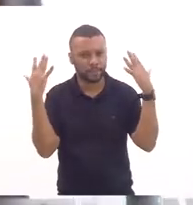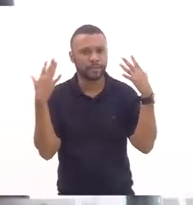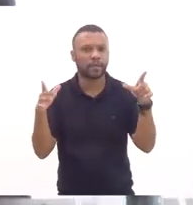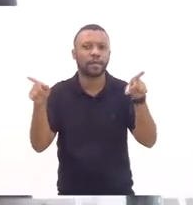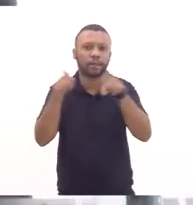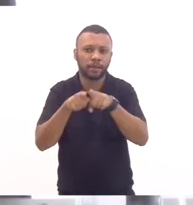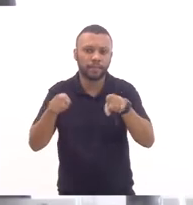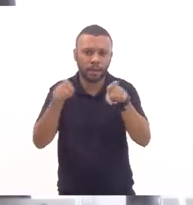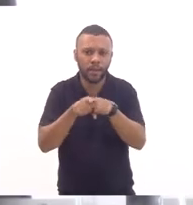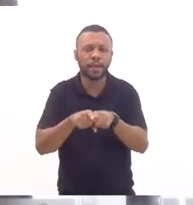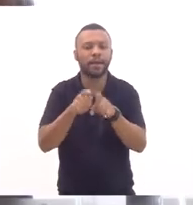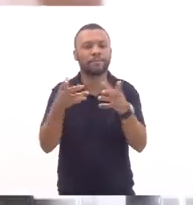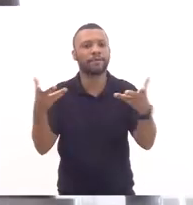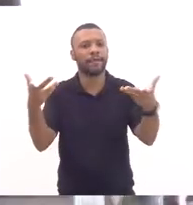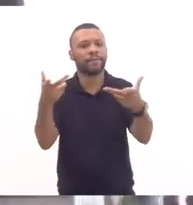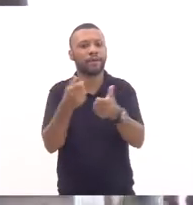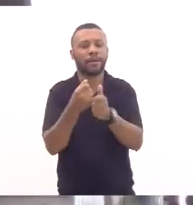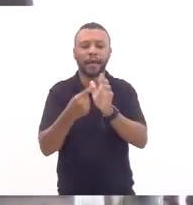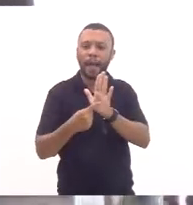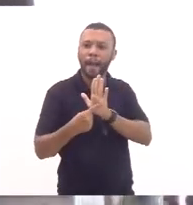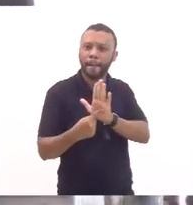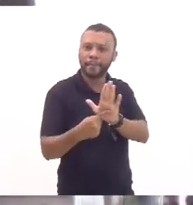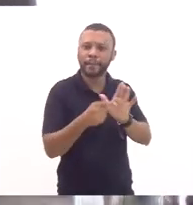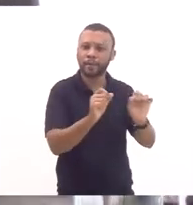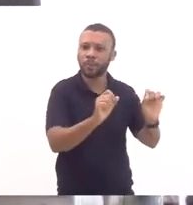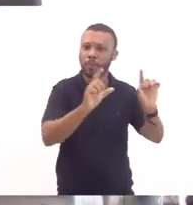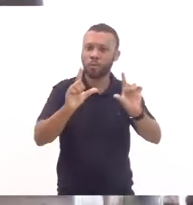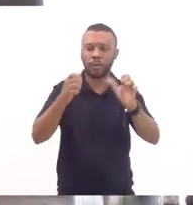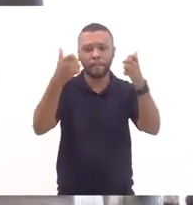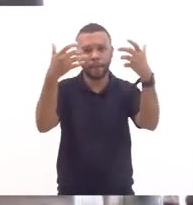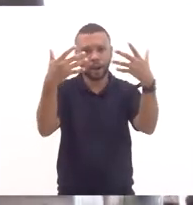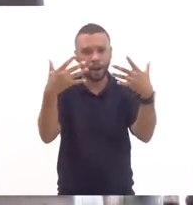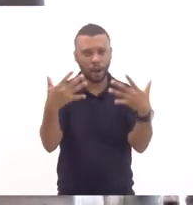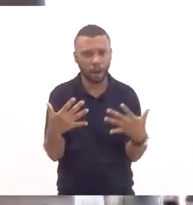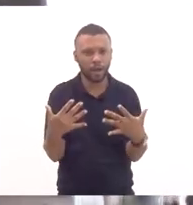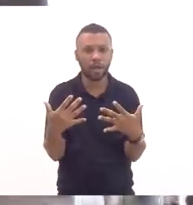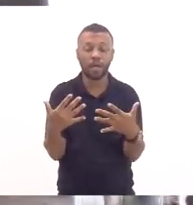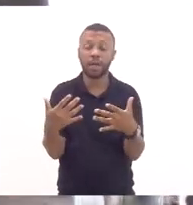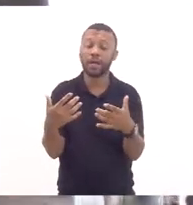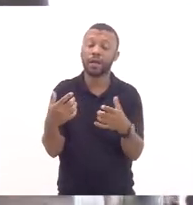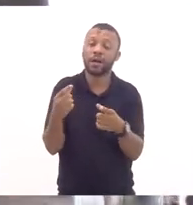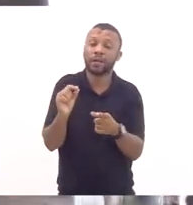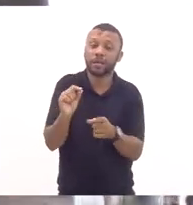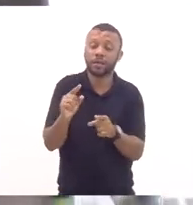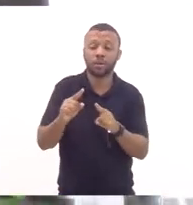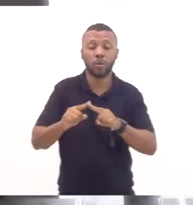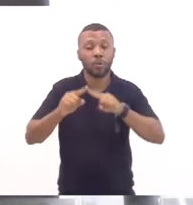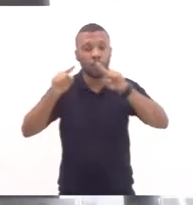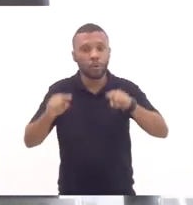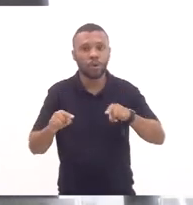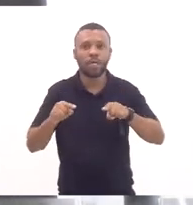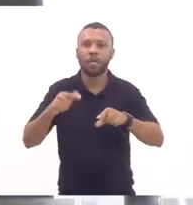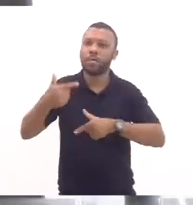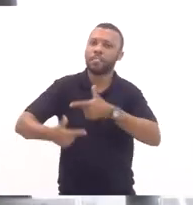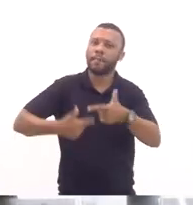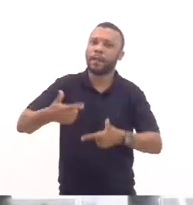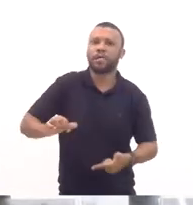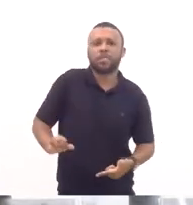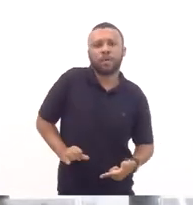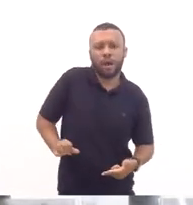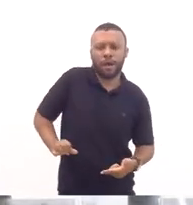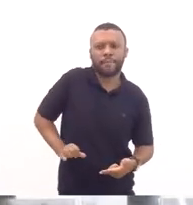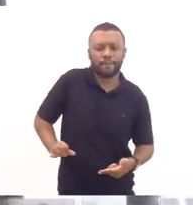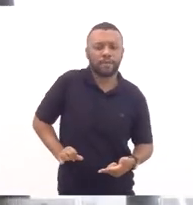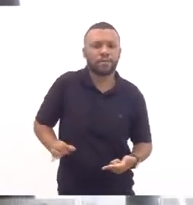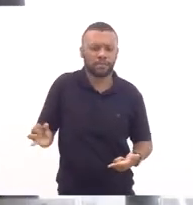a maravilhosa apresentação aqui, que os trabalhadores são assim, os trabalhadores sofrem. Outra coisa muito triste,